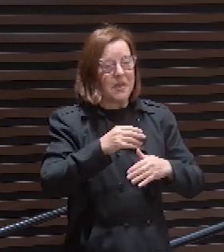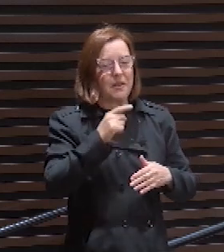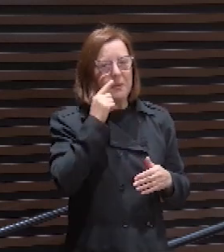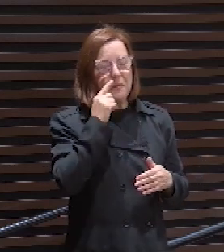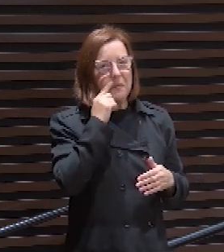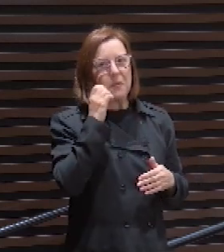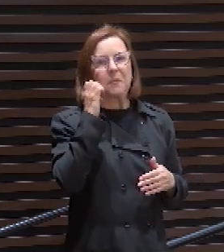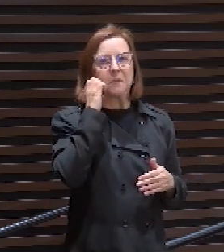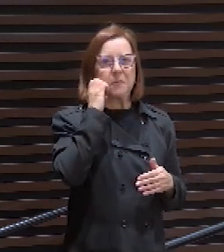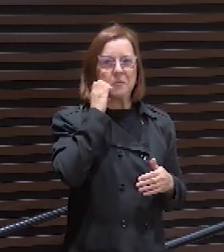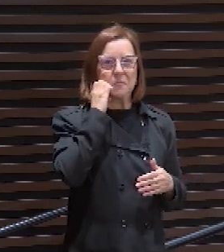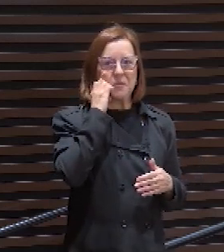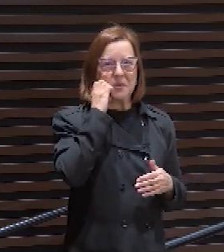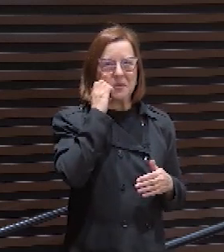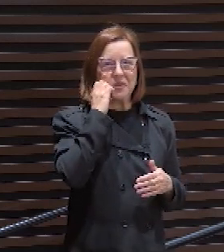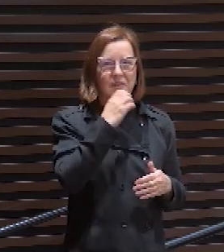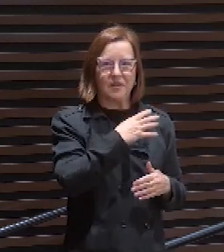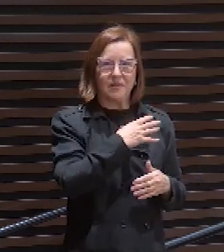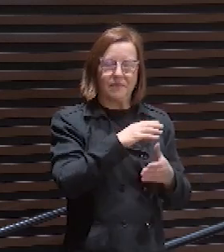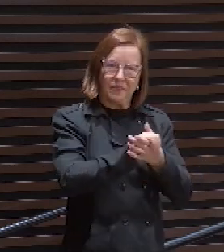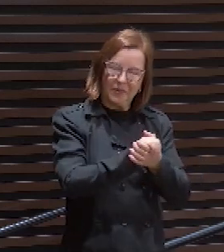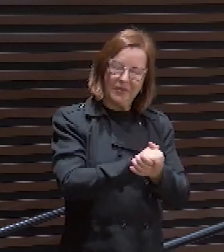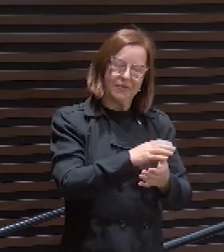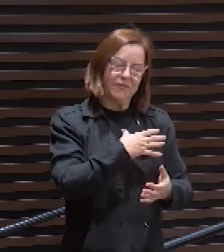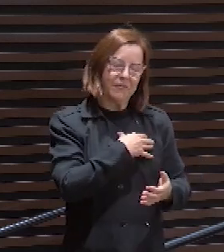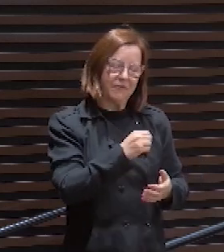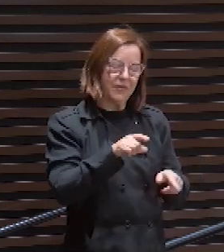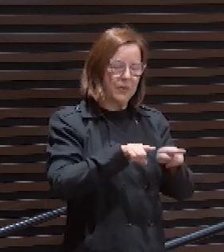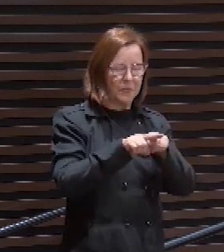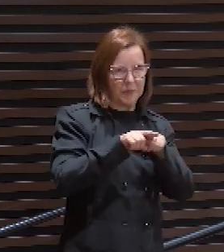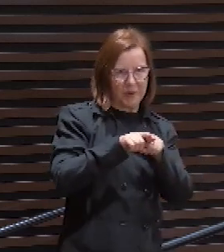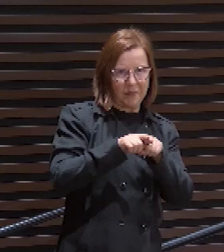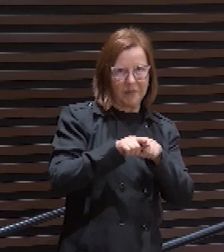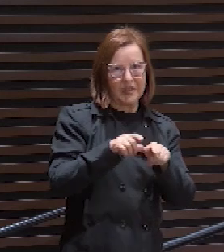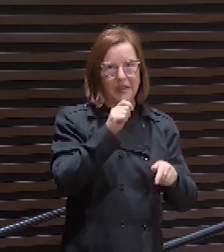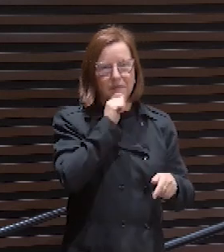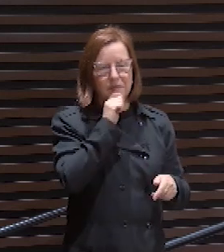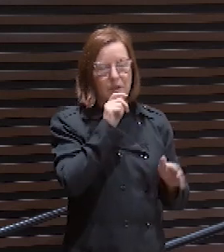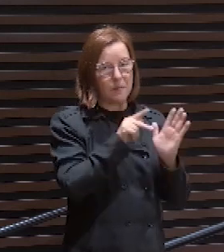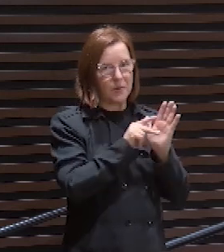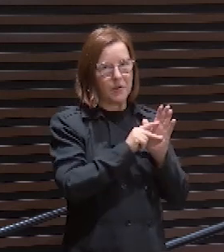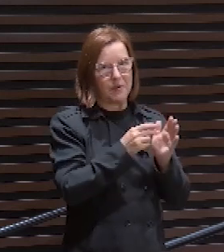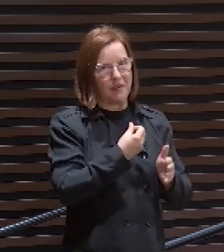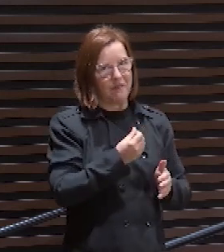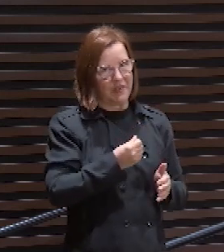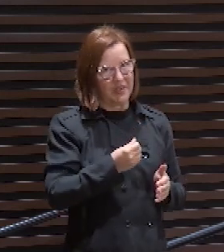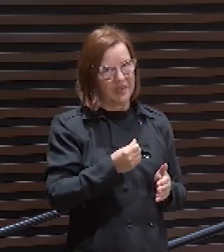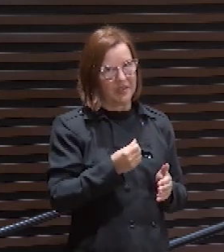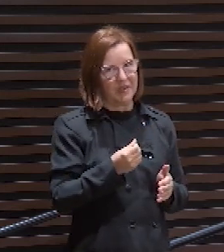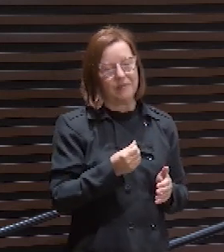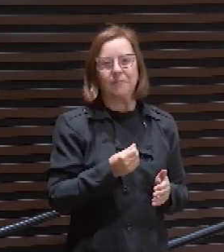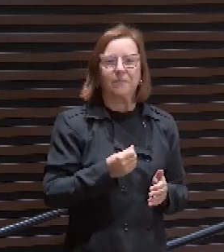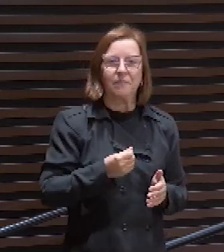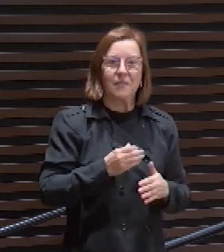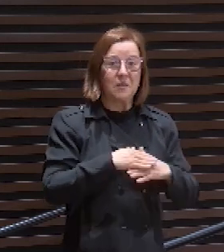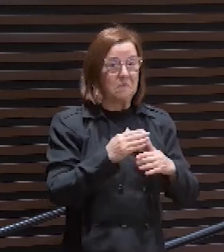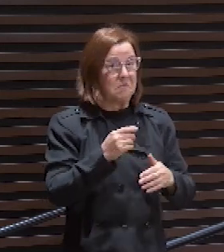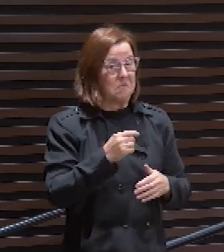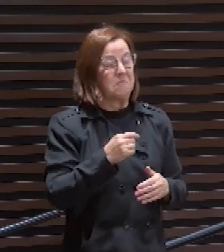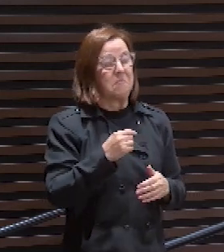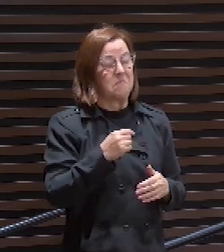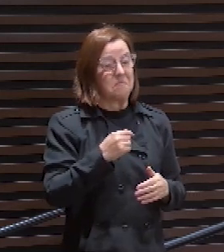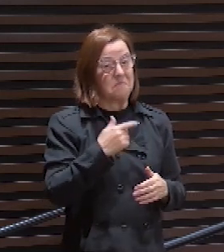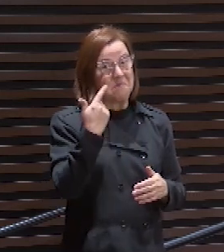e filhos, e irmãos, e irmãs, e ainda a sua própria vida, não pode ser